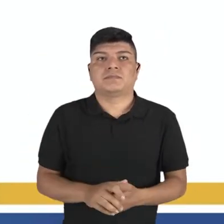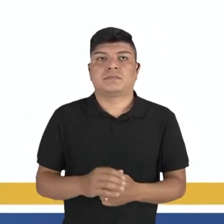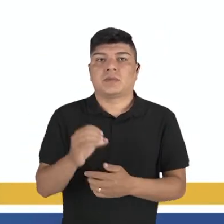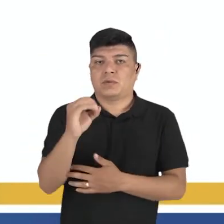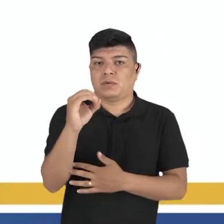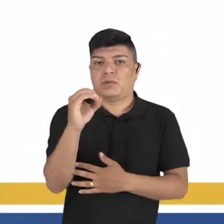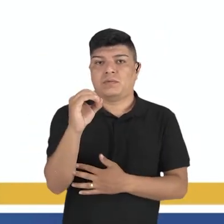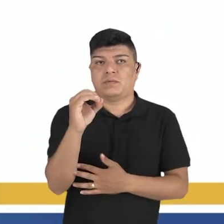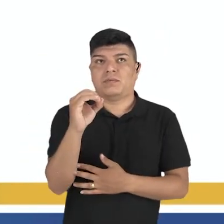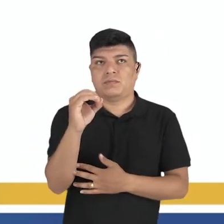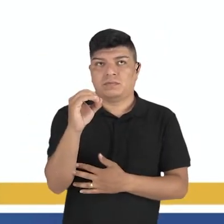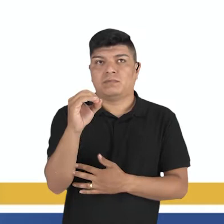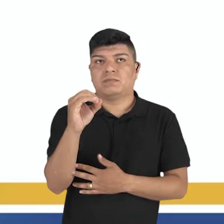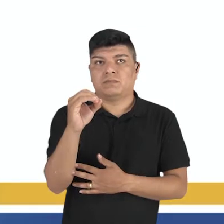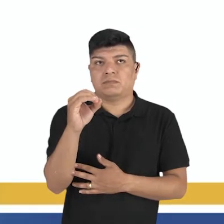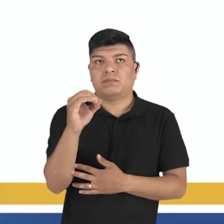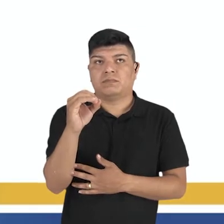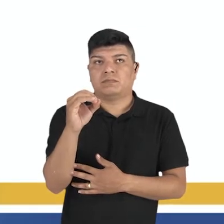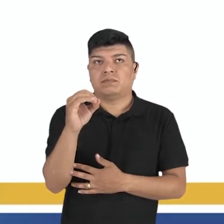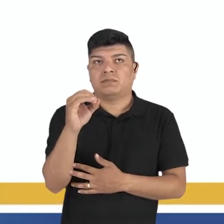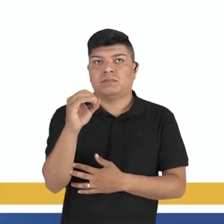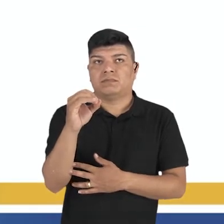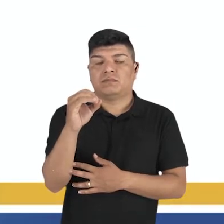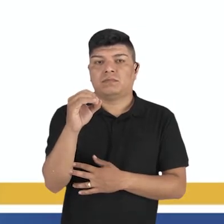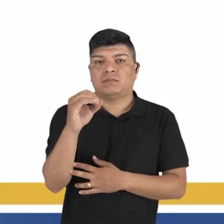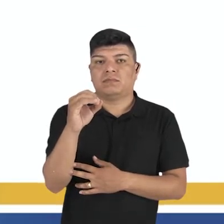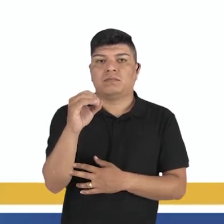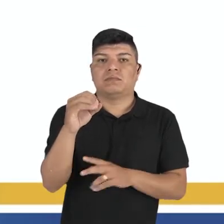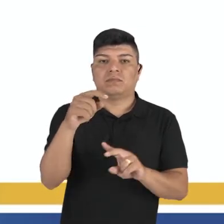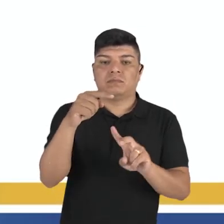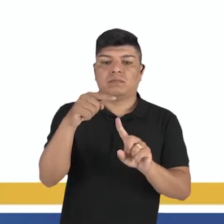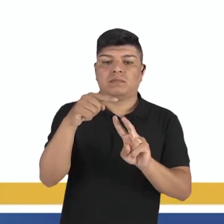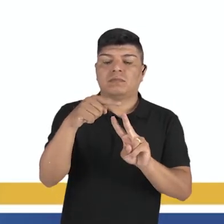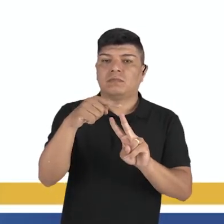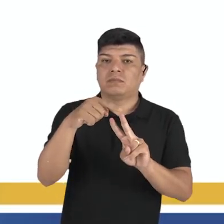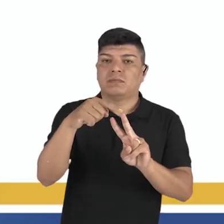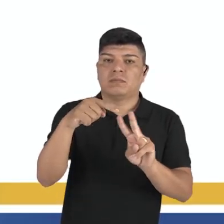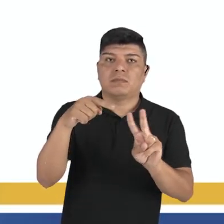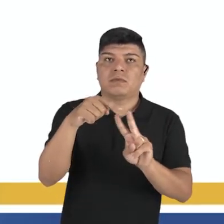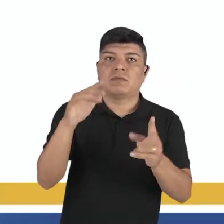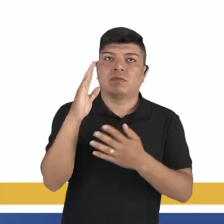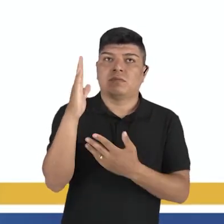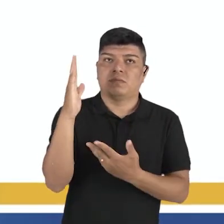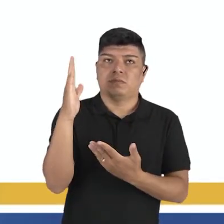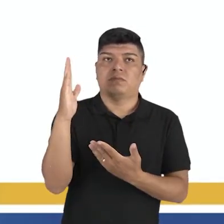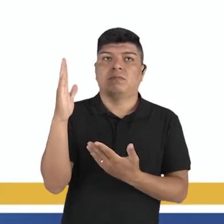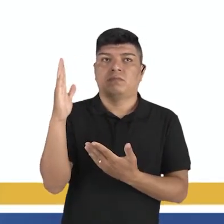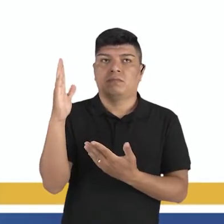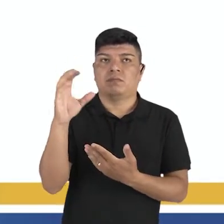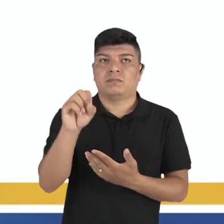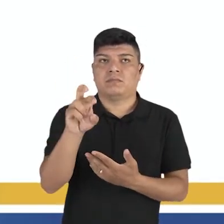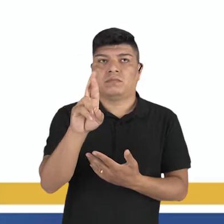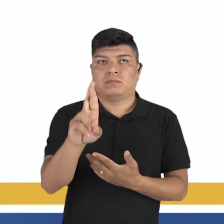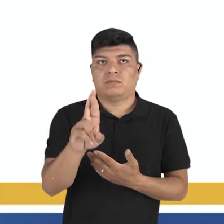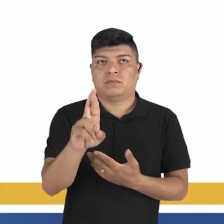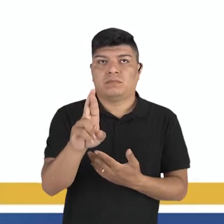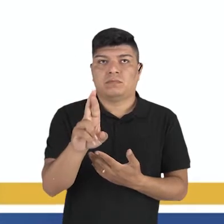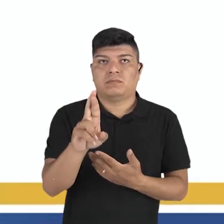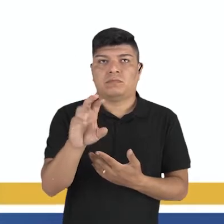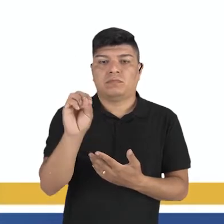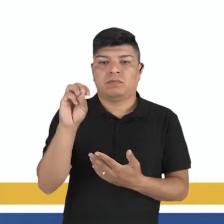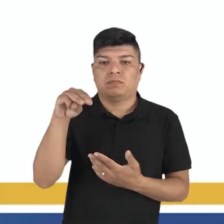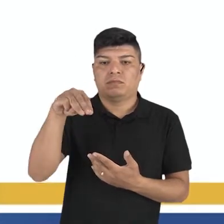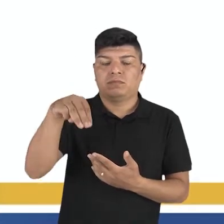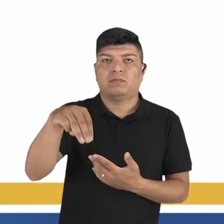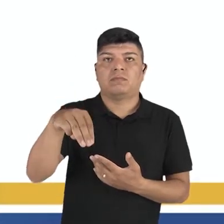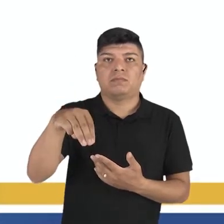O é o vértice do ângulo. A semirreta OR é um de seus lados e